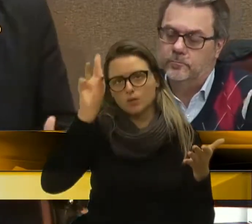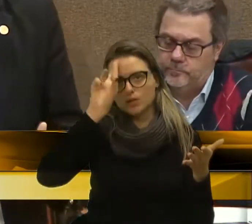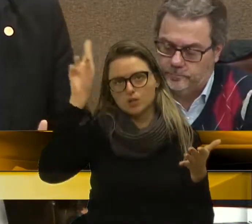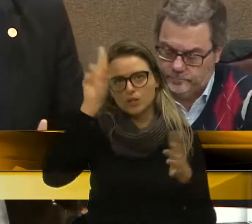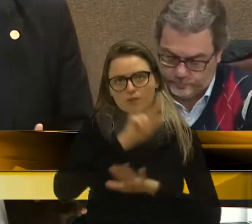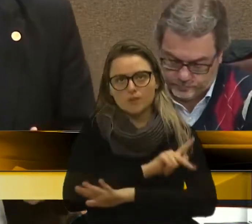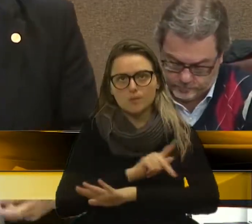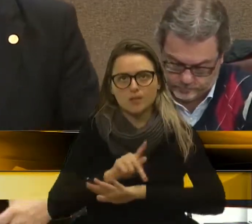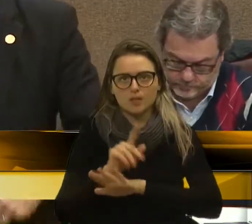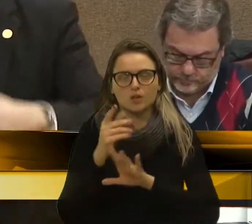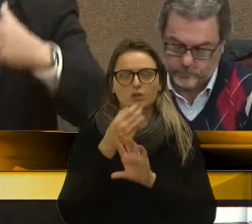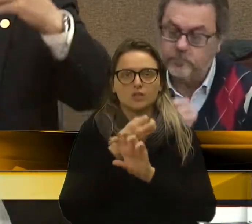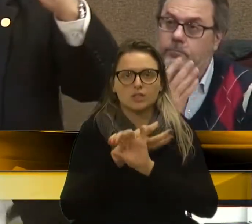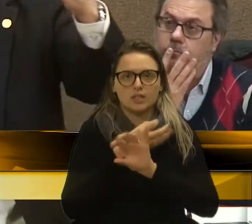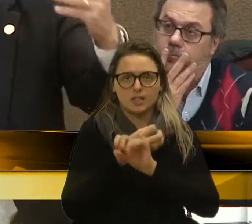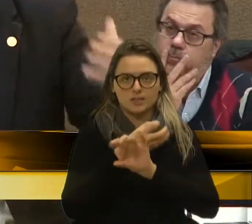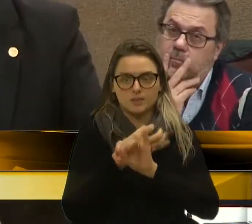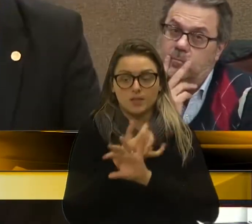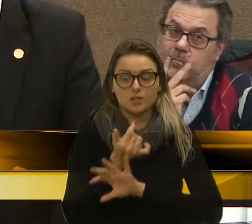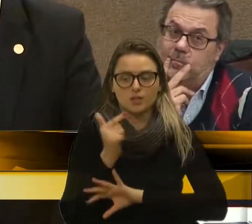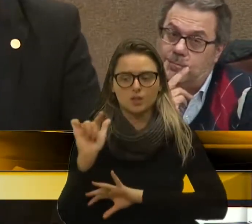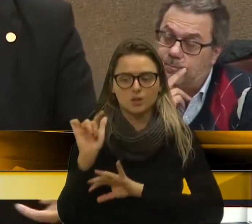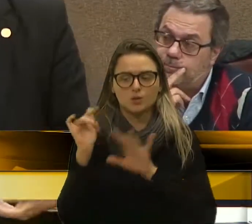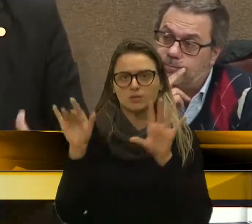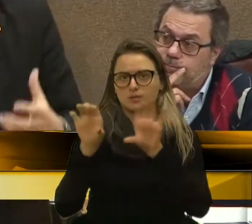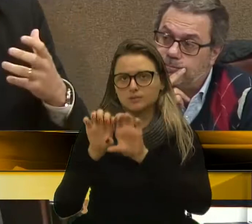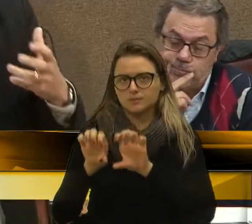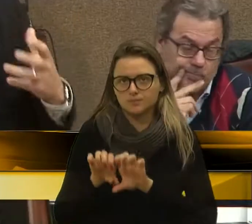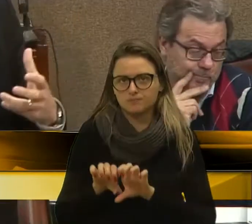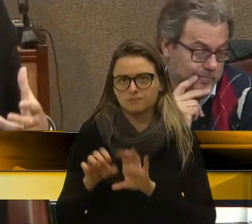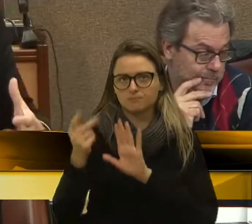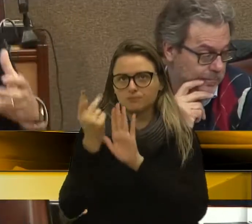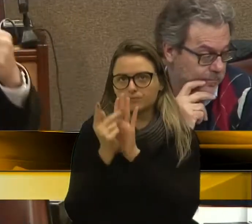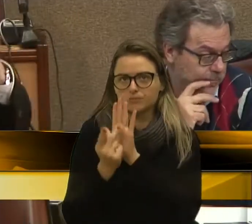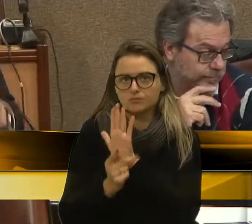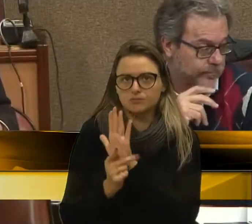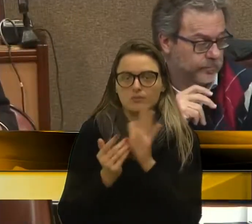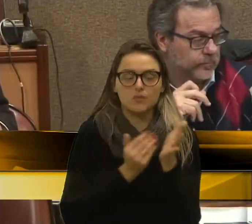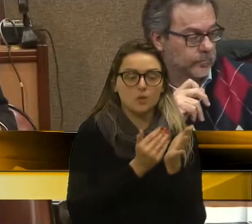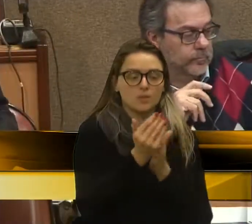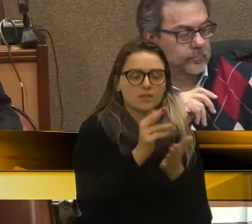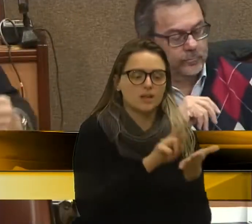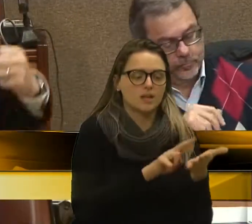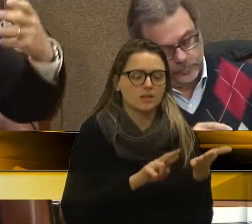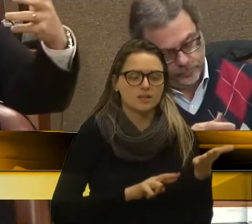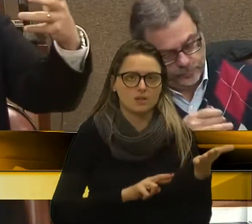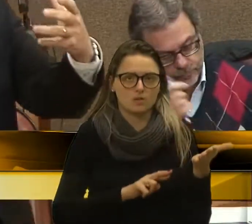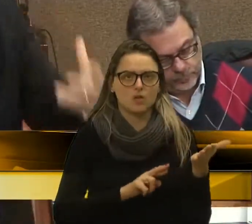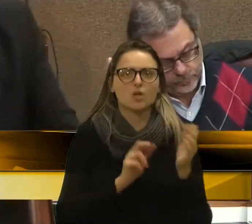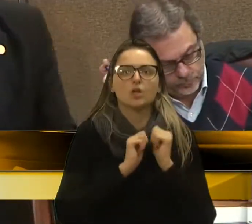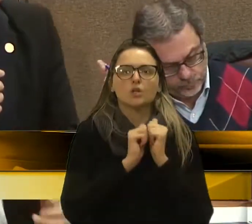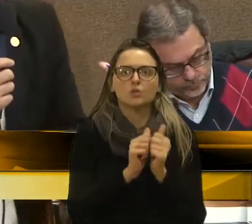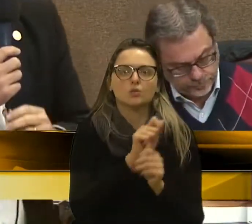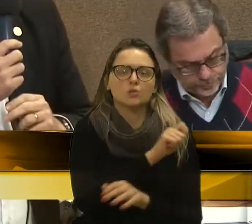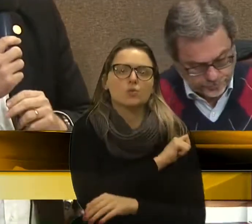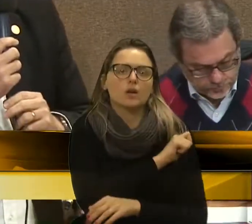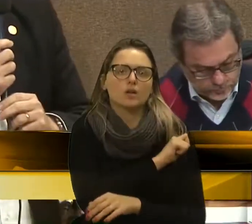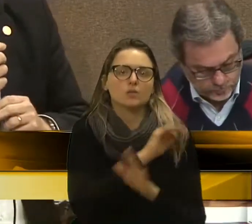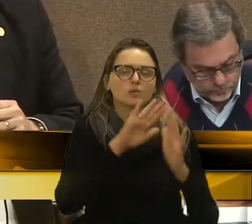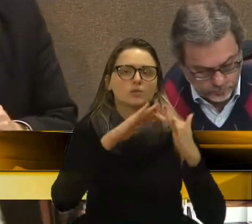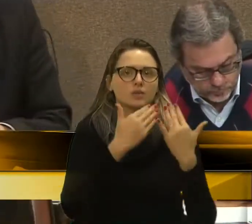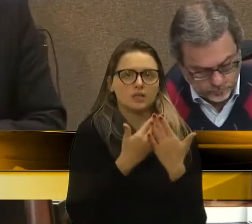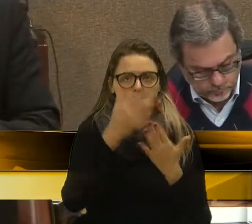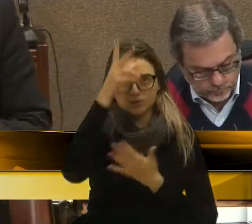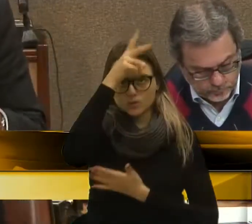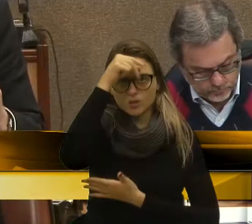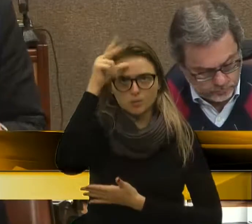pedagógica da ESMED em outras ferramentas, mas vamos começar pela redação, junto aos nossos alunos da rede municipal